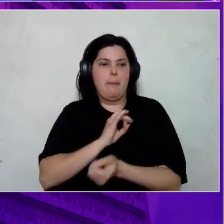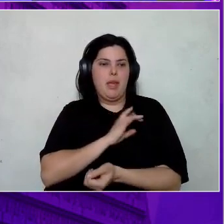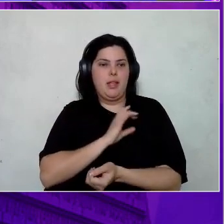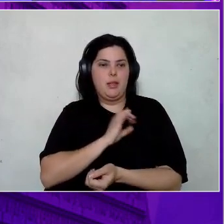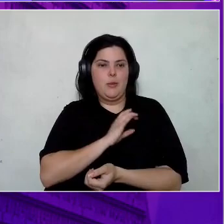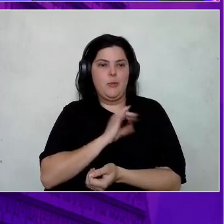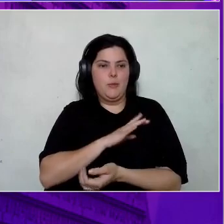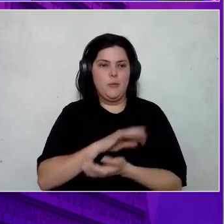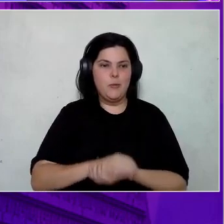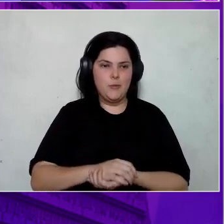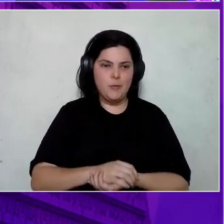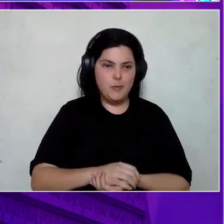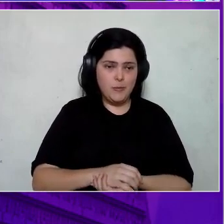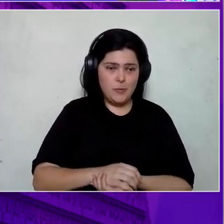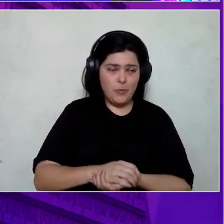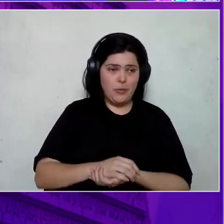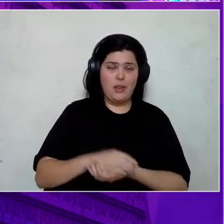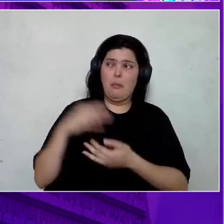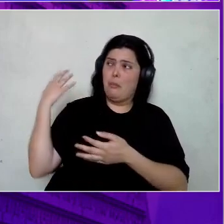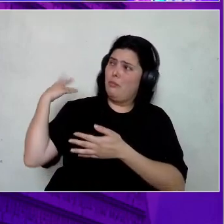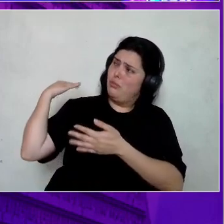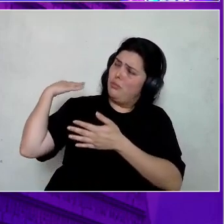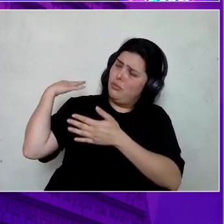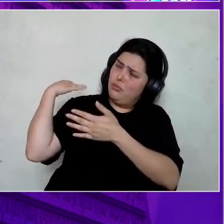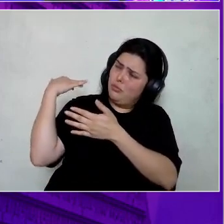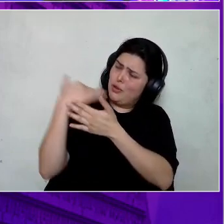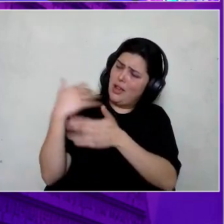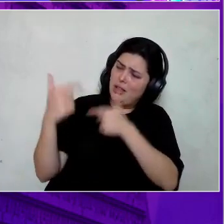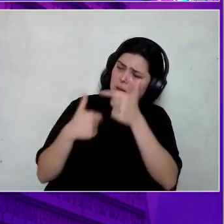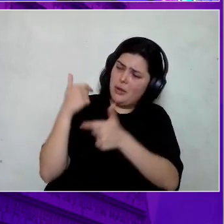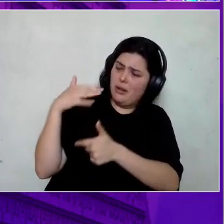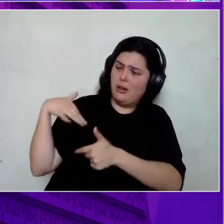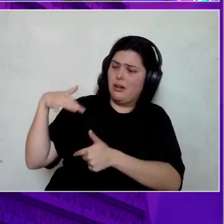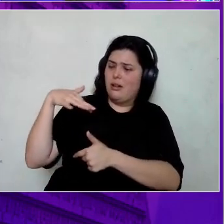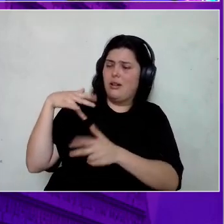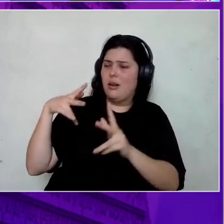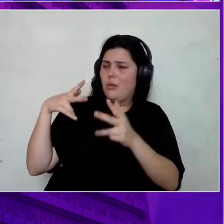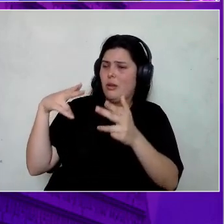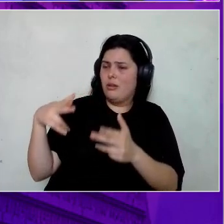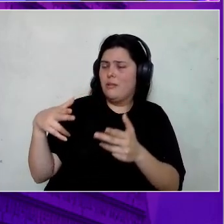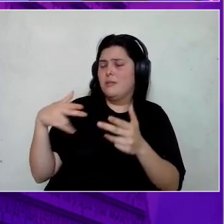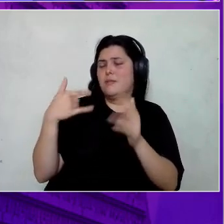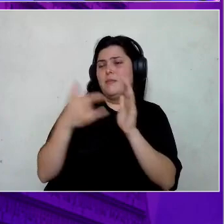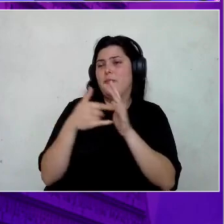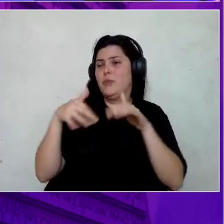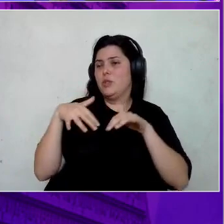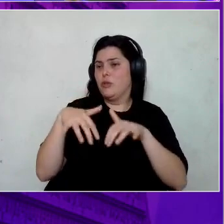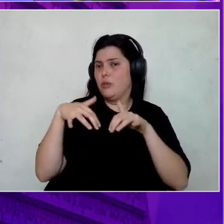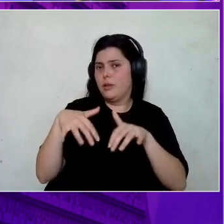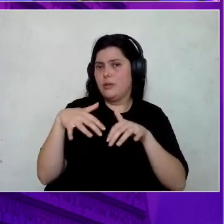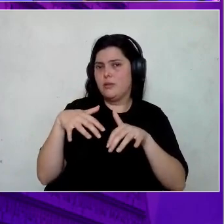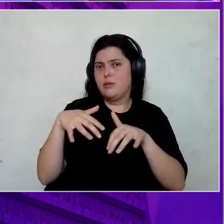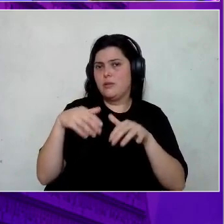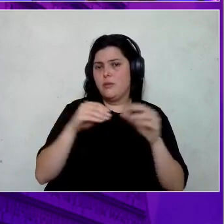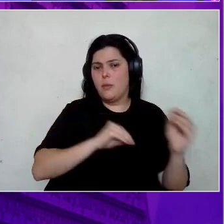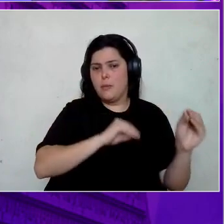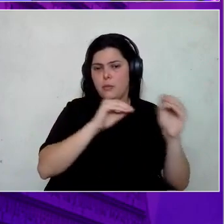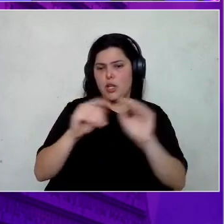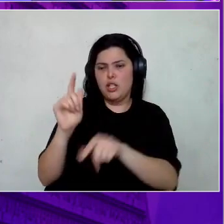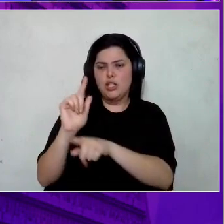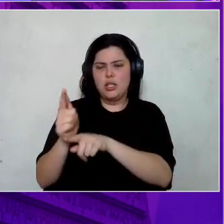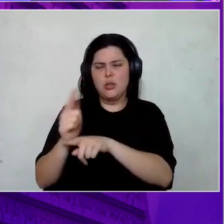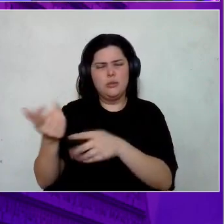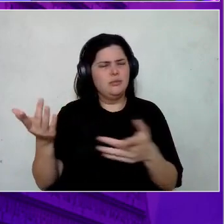vou deixar toda uma trajetória que eu tenho aqui de desenvolvimento para ir para a área de gestão, né? Então,